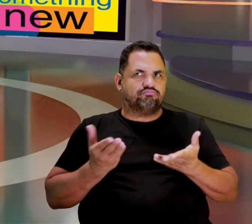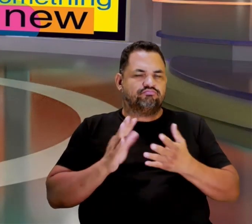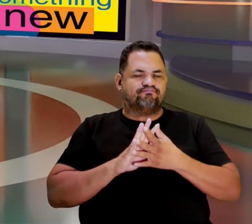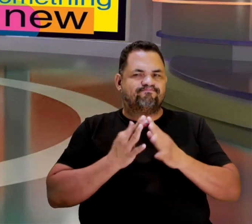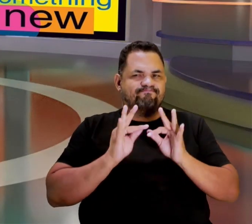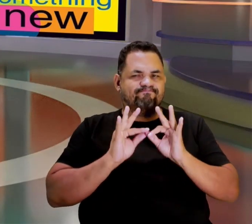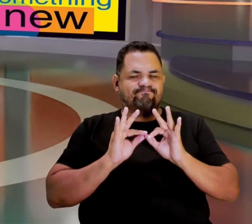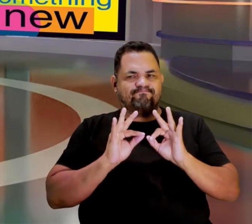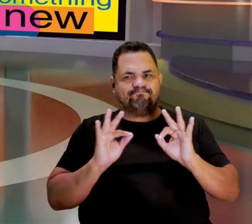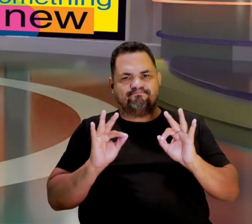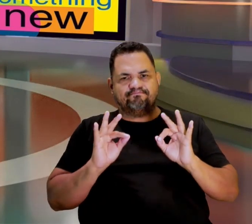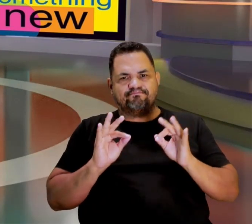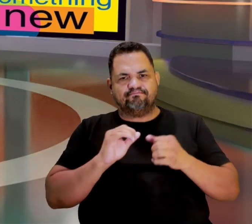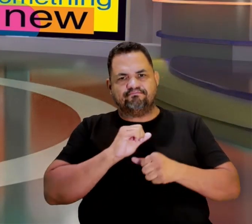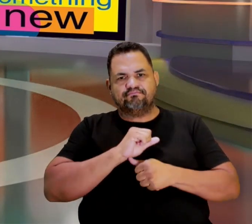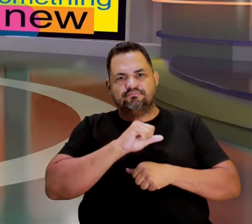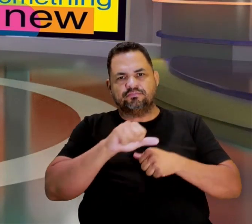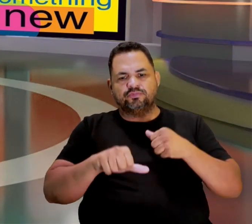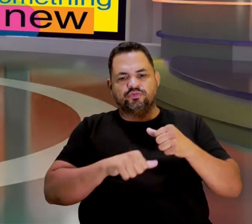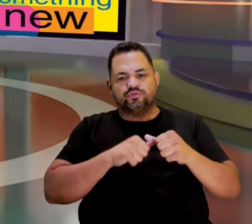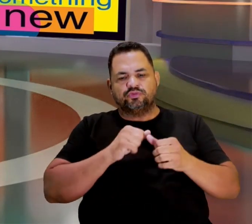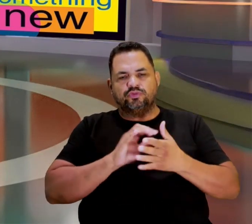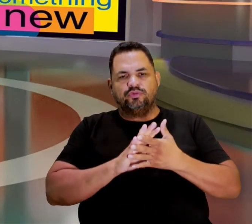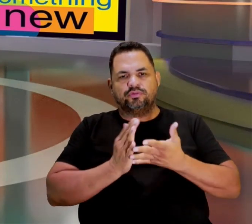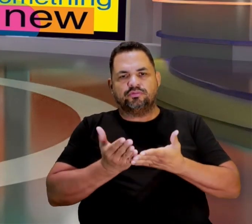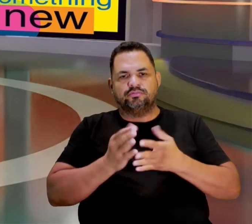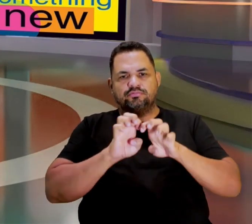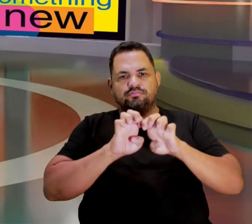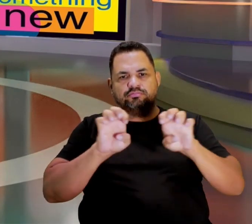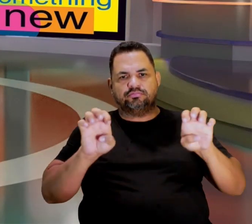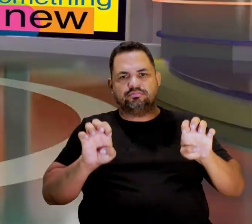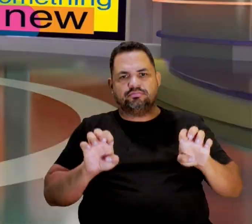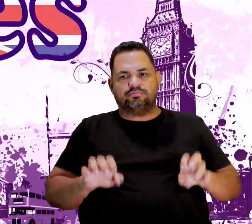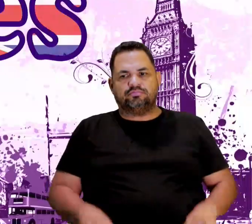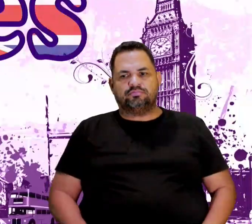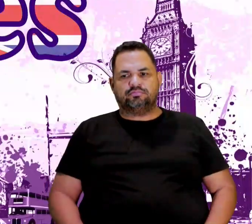bem simples só que a estrutura muda completamente do futuro com Mel